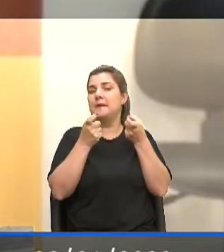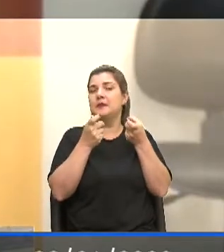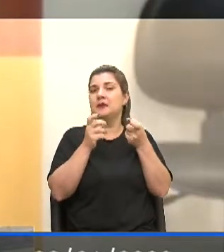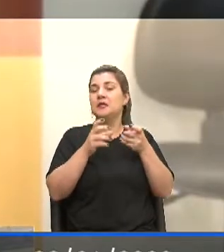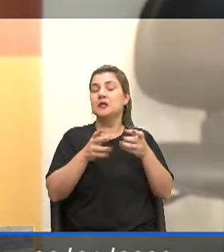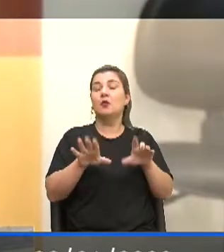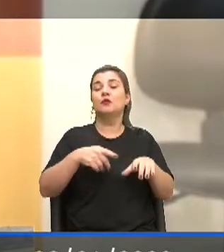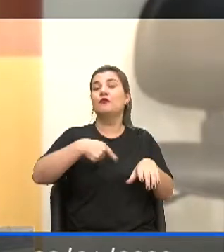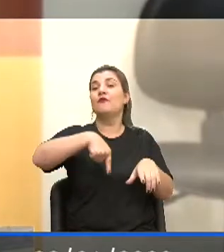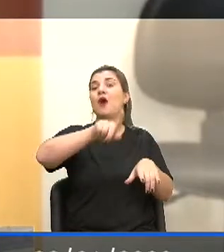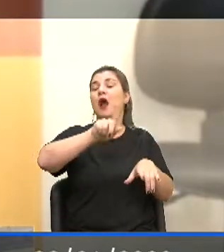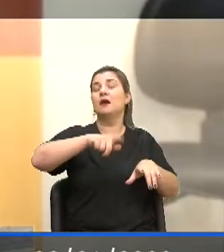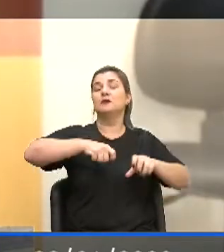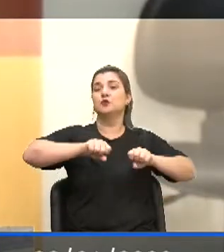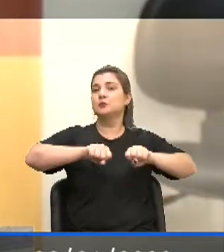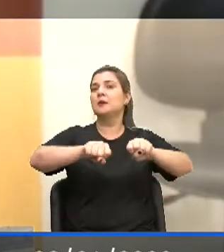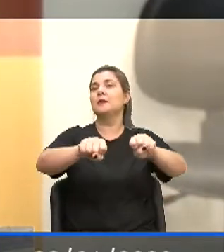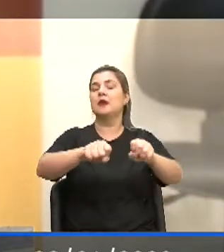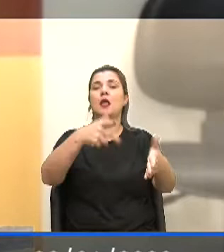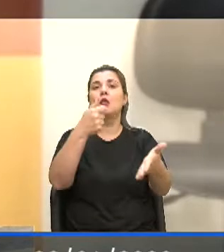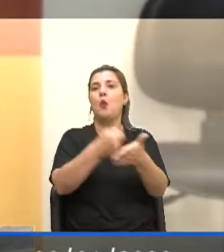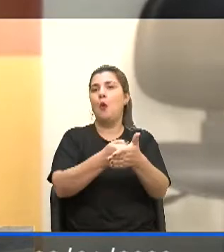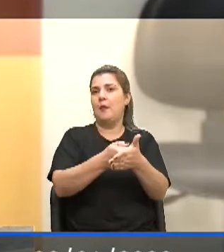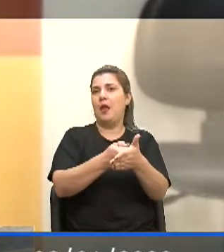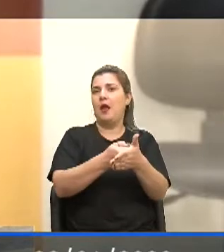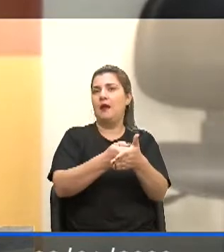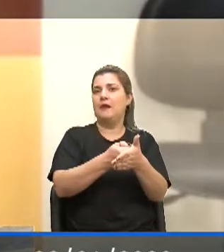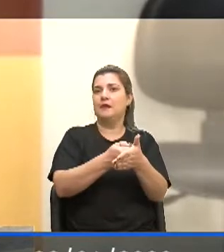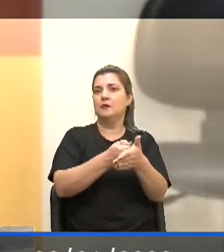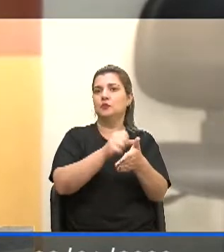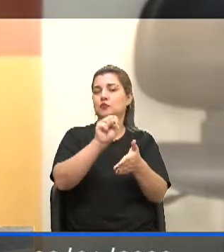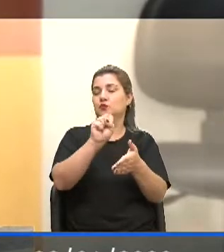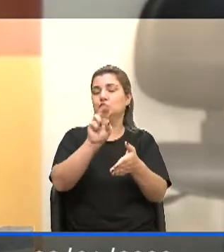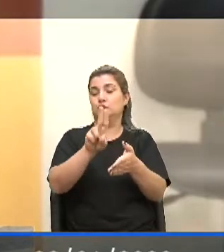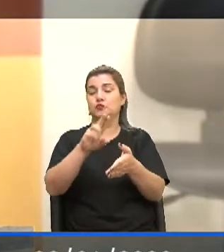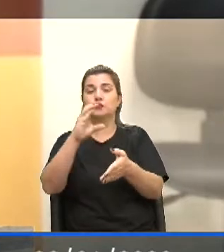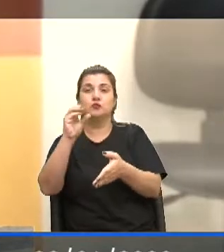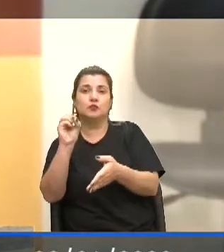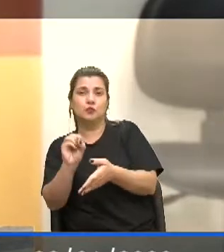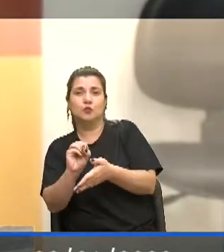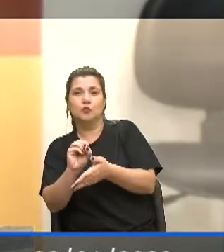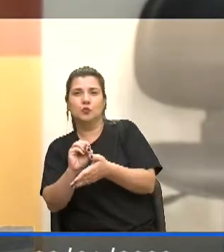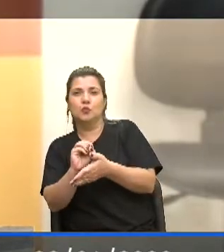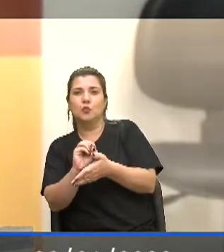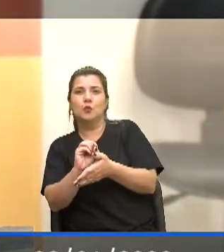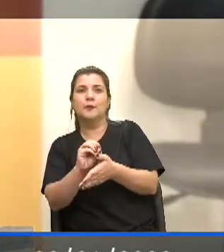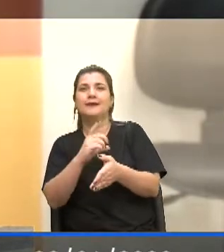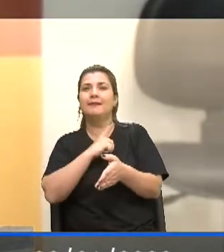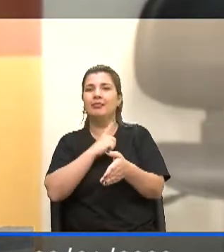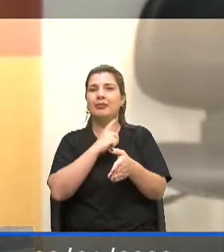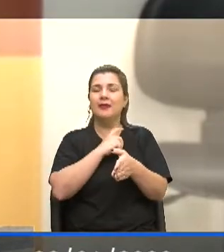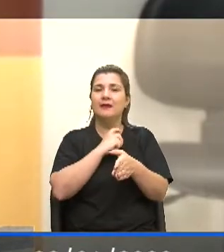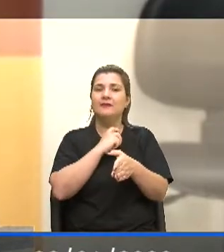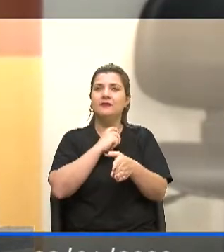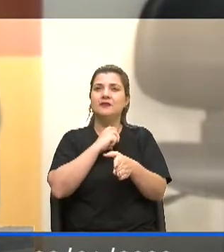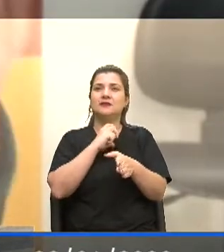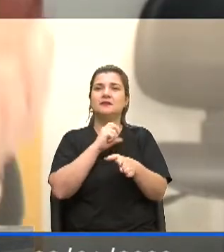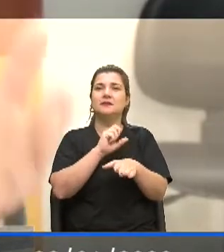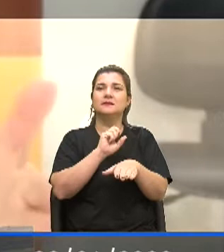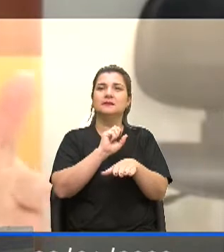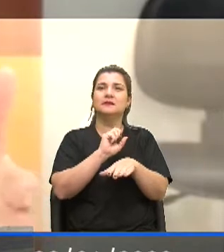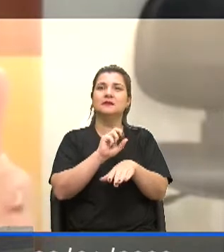supermercado comprar um produto, né, que é a área de vigilância em saúde.